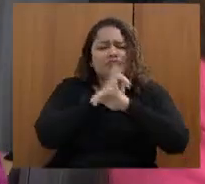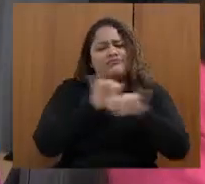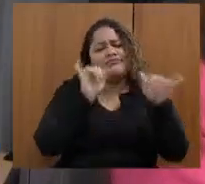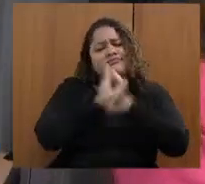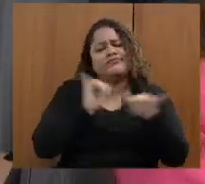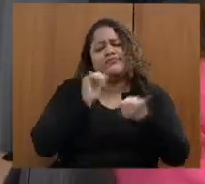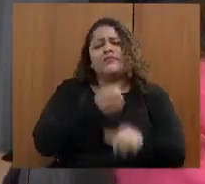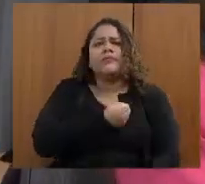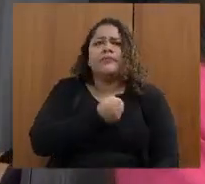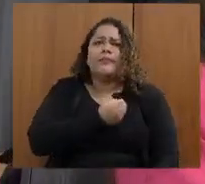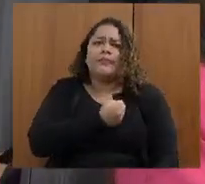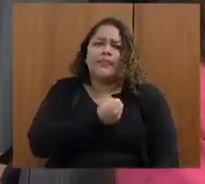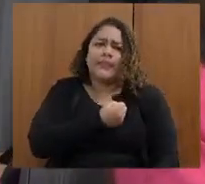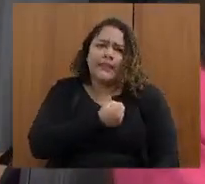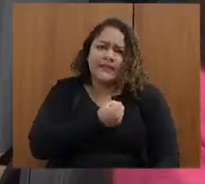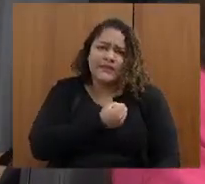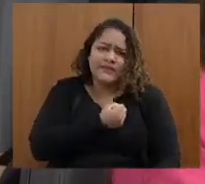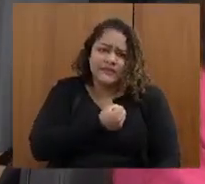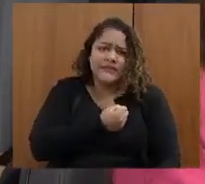números